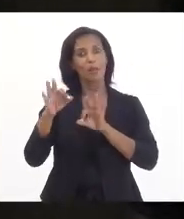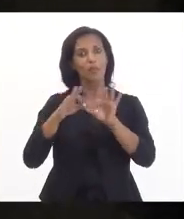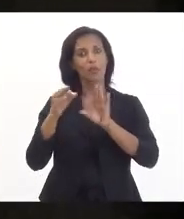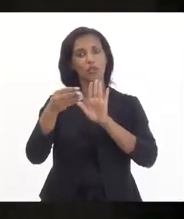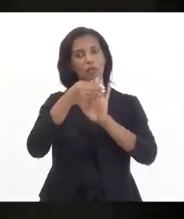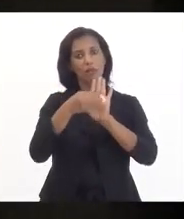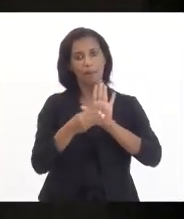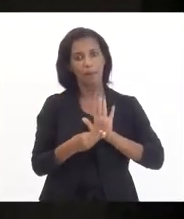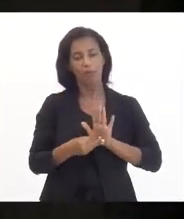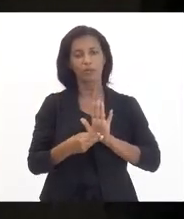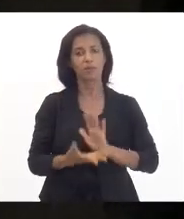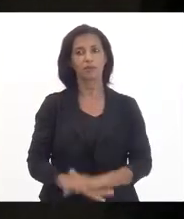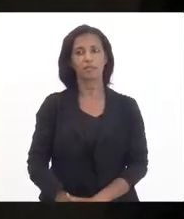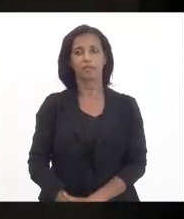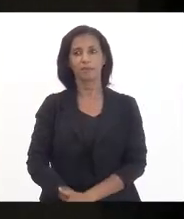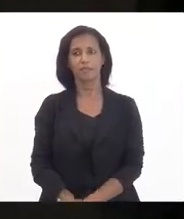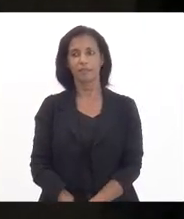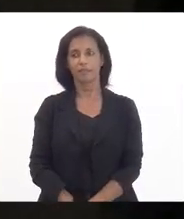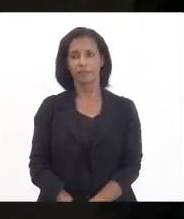pauta, presidente.